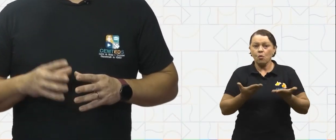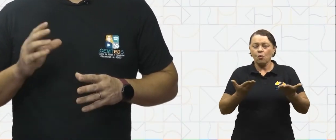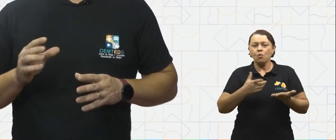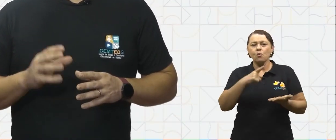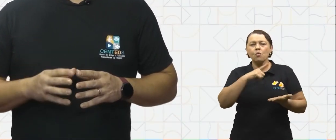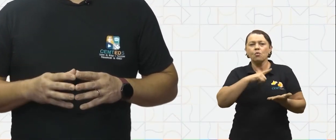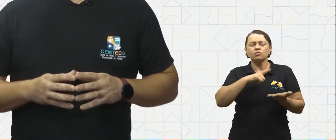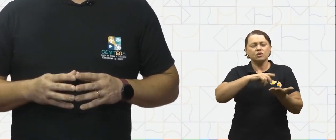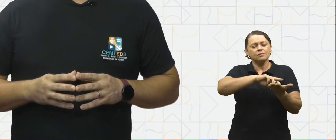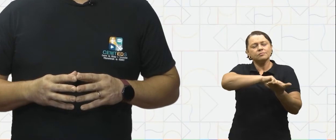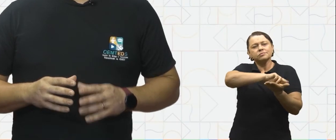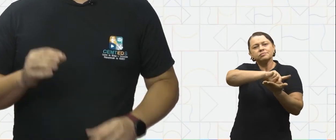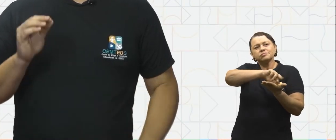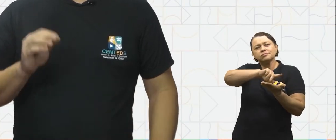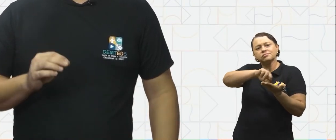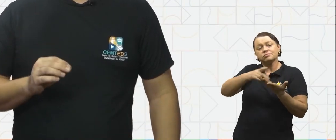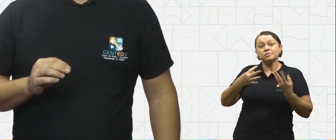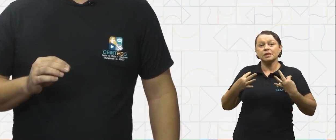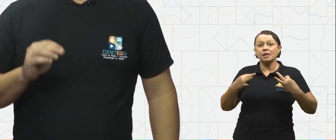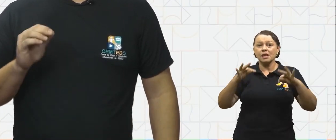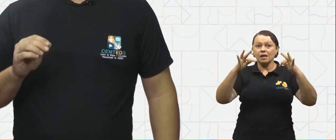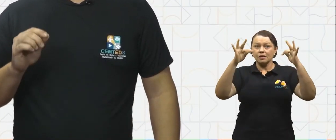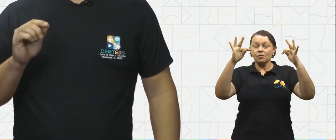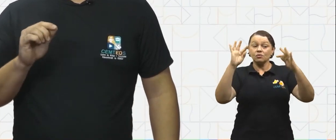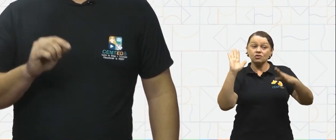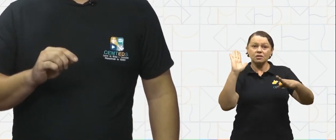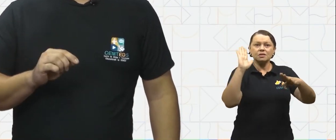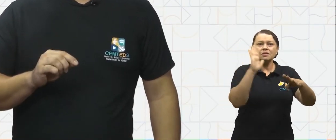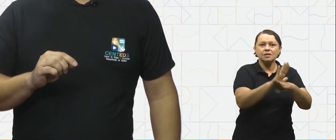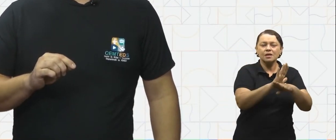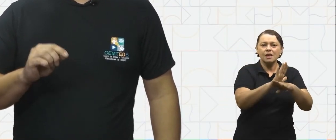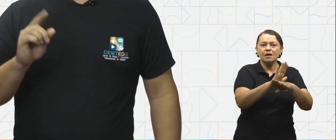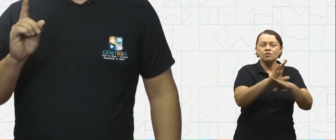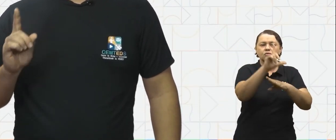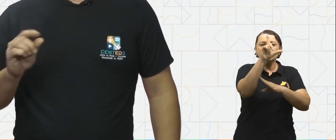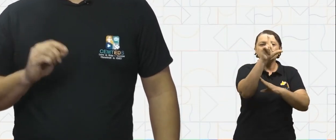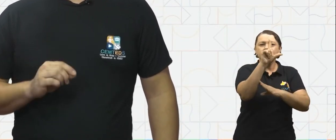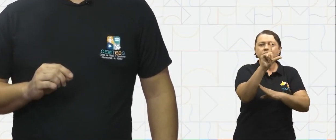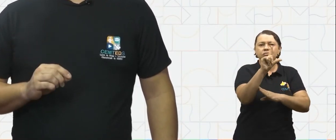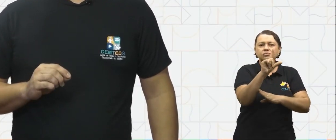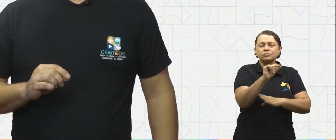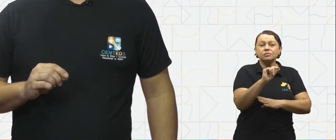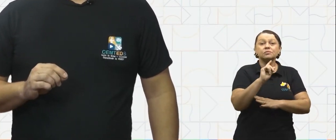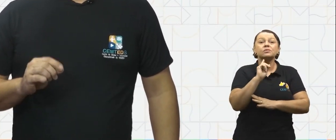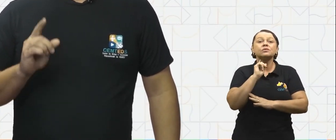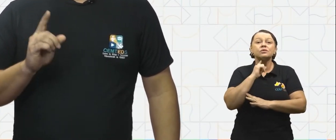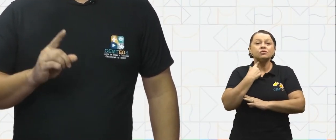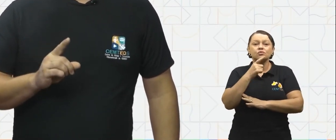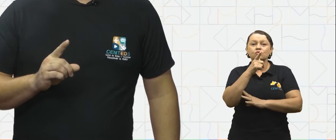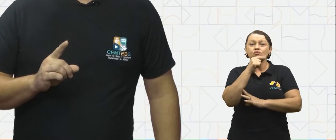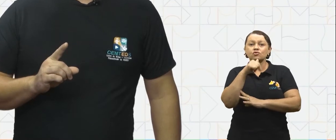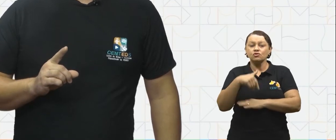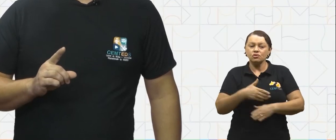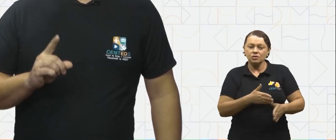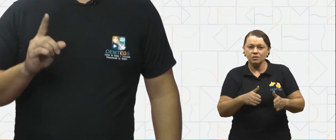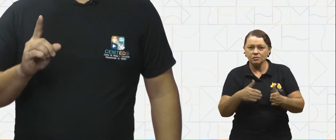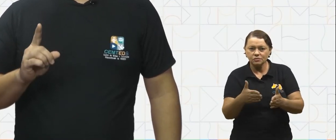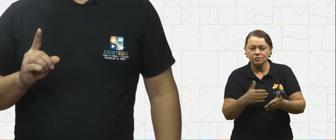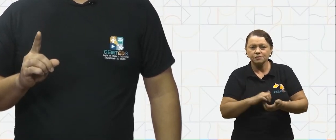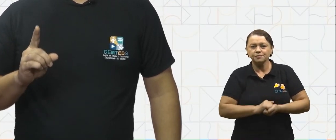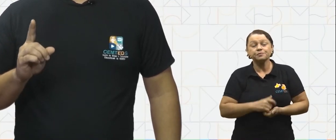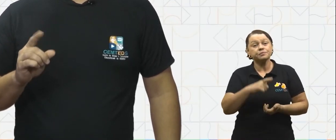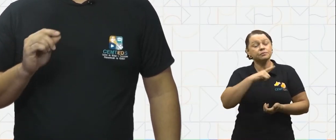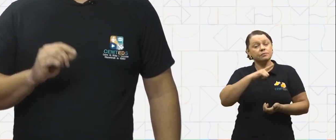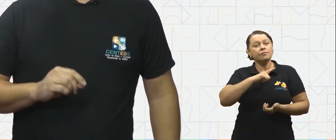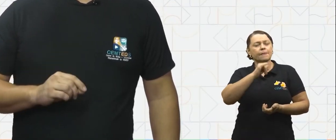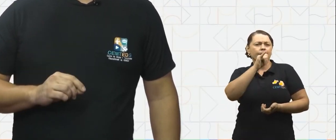uma série de tecnologias que reduzem a níveis bastante toleráveis tais efeitos. Temos um exemplo para